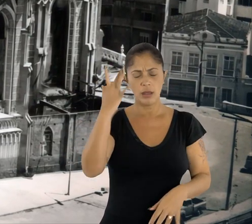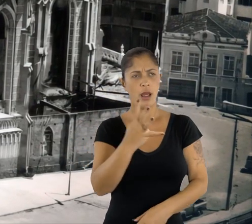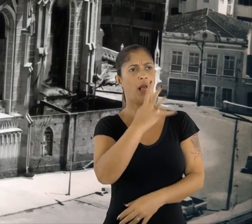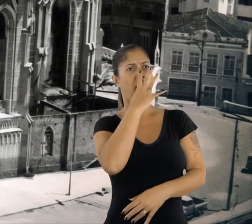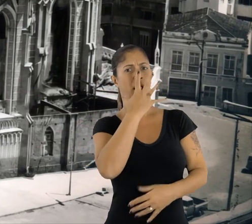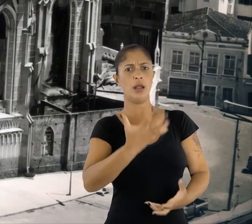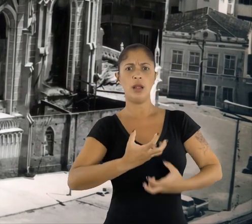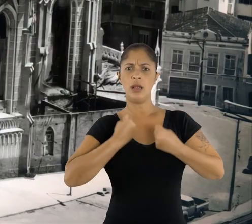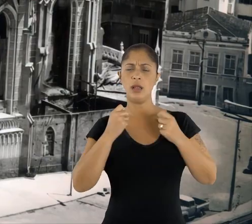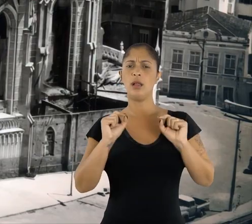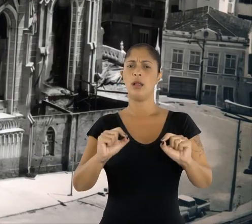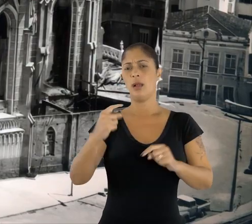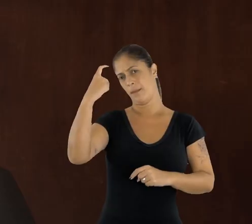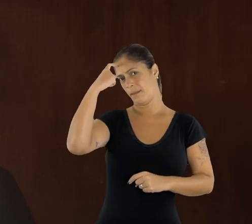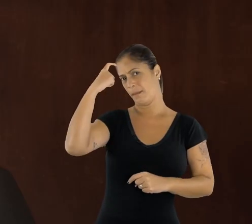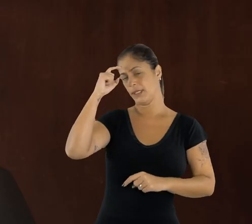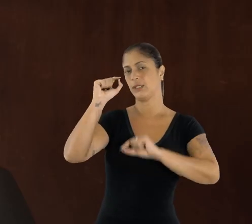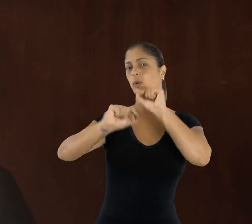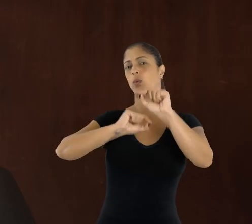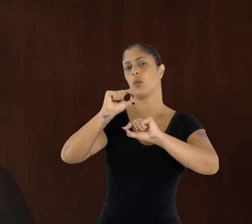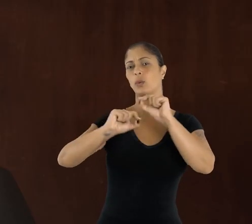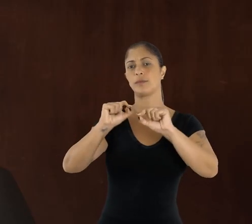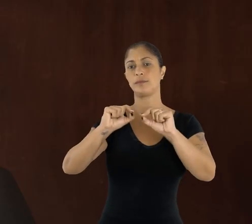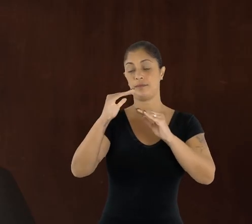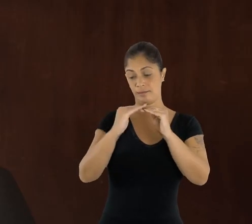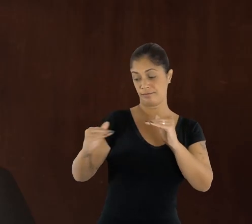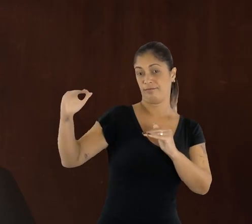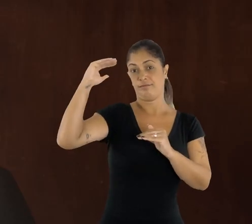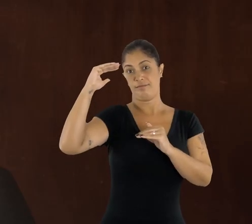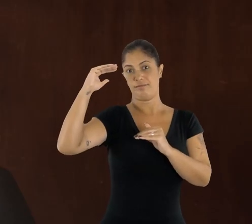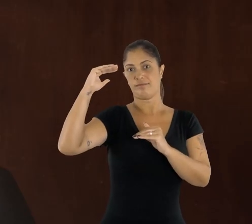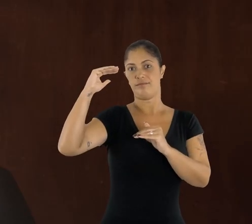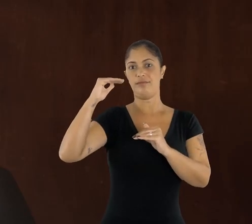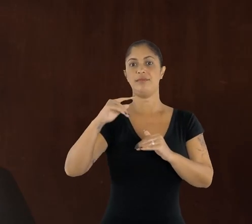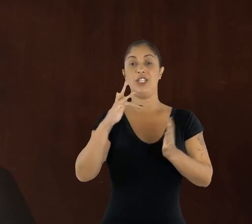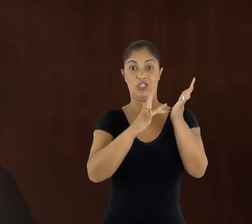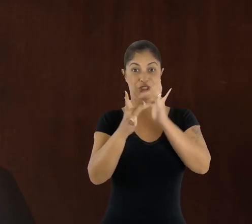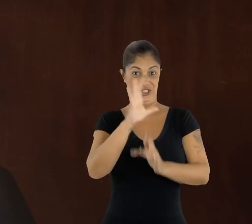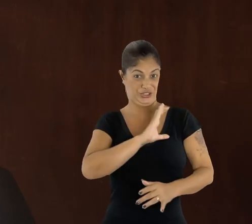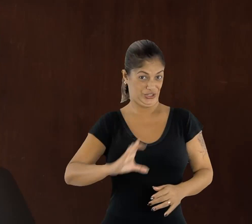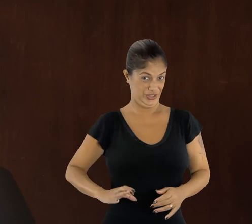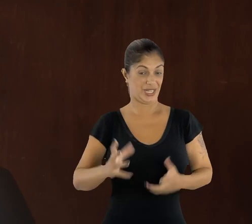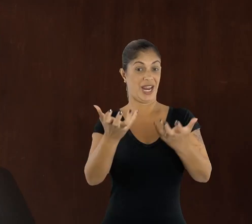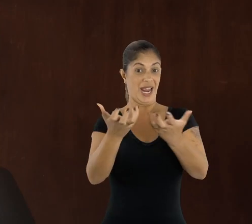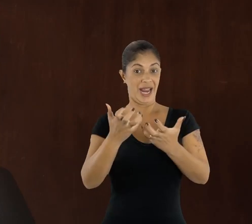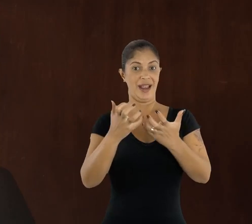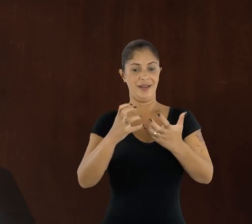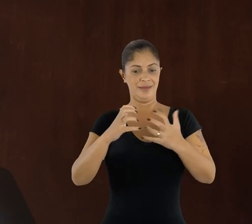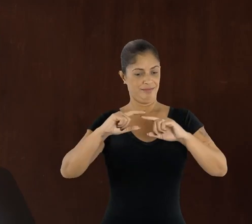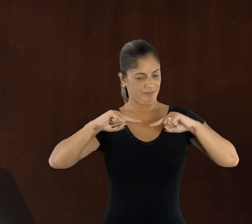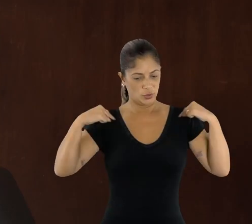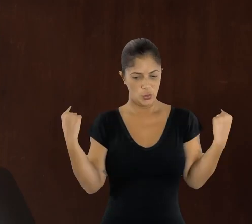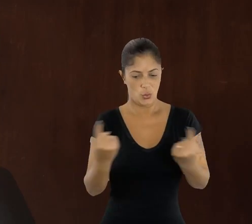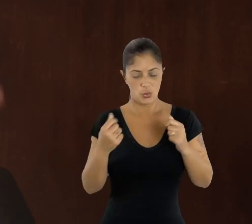E aí tem muito aquela questão de pensar no reino de Deus como um negócio para lá. E Jesus Cristo, ele queria um reino de